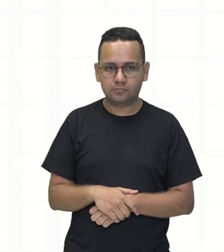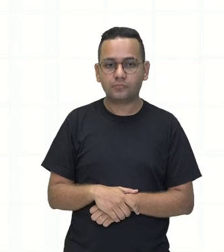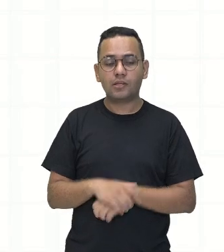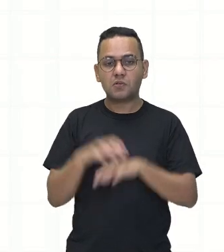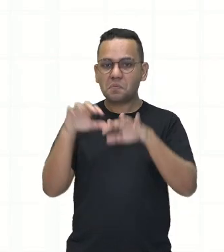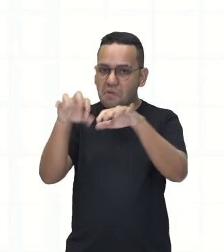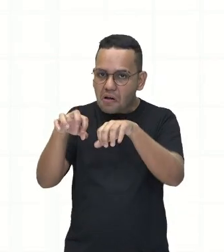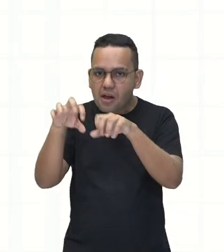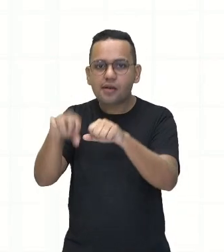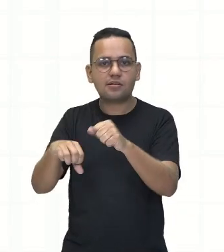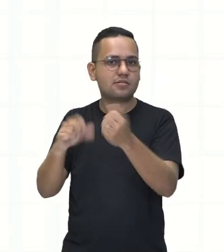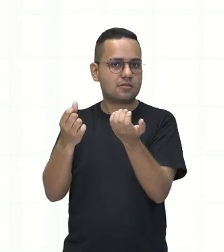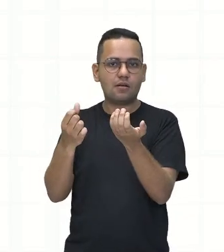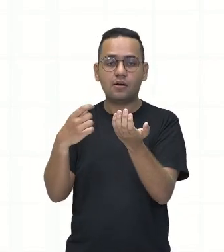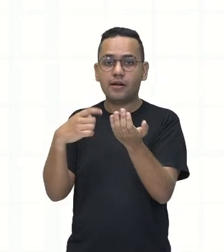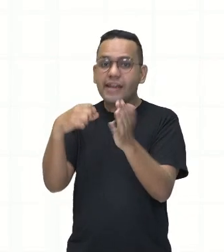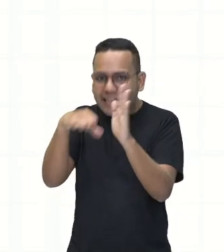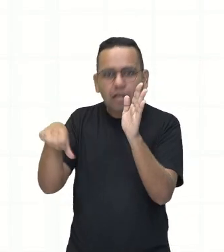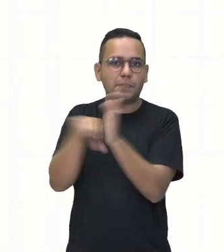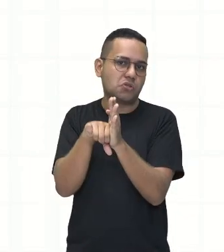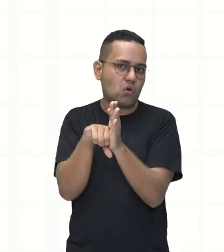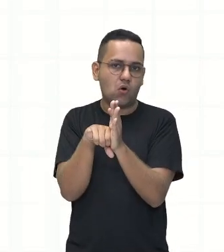ética,